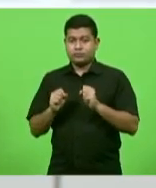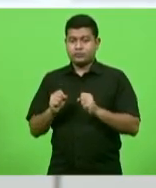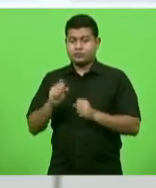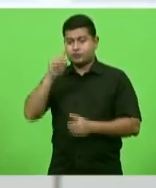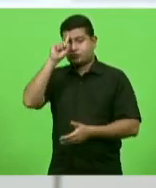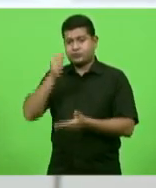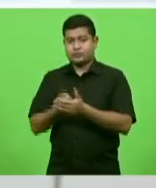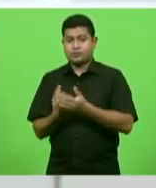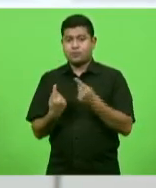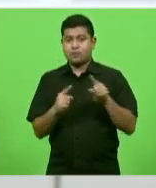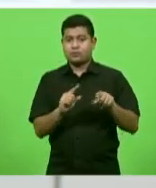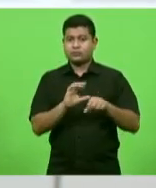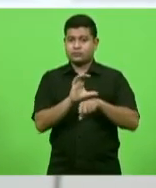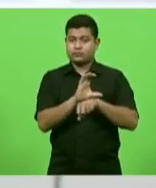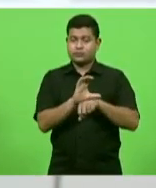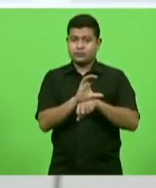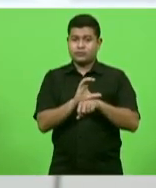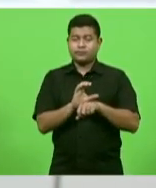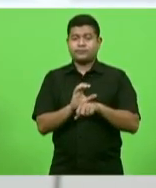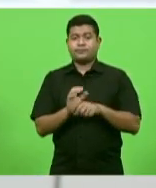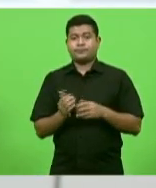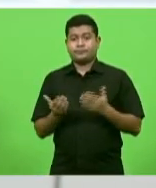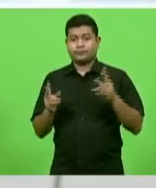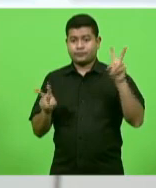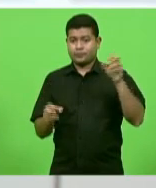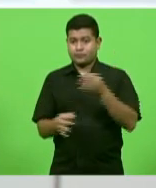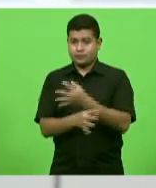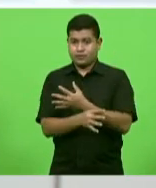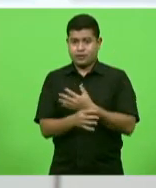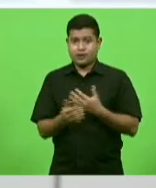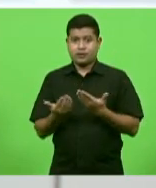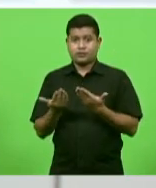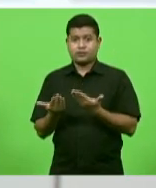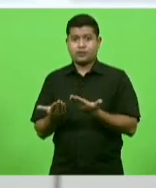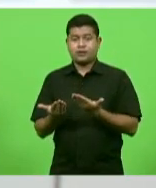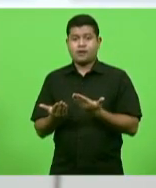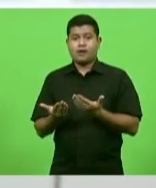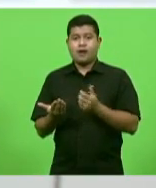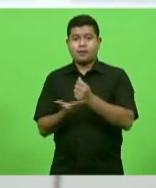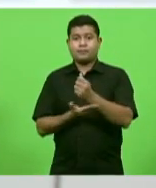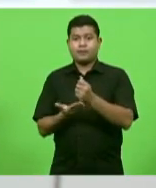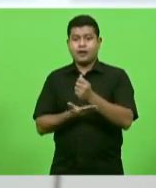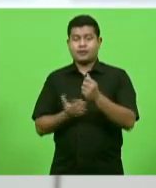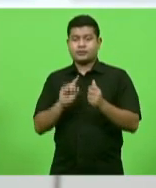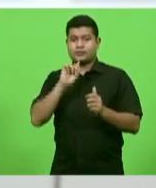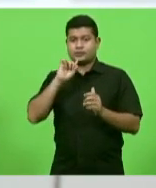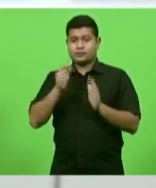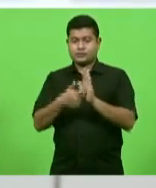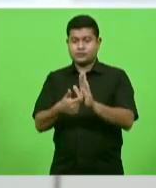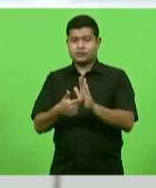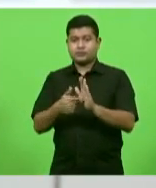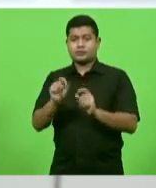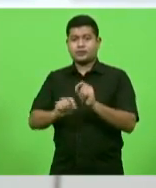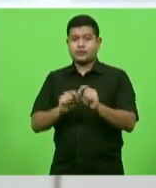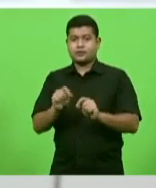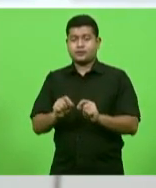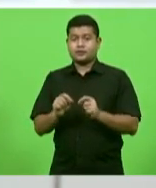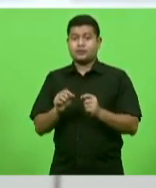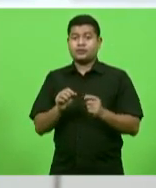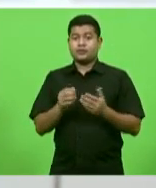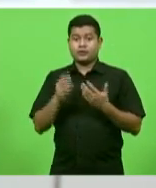constituição" para tanto sustentam na na peça acusatória do chefe do executivo e embora